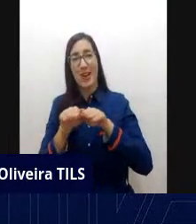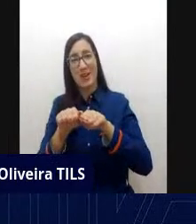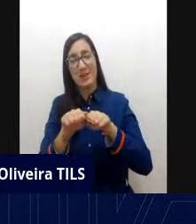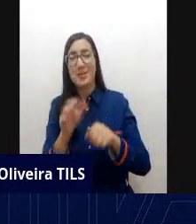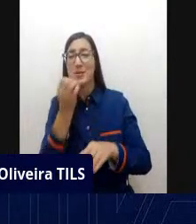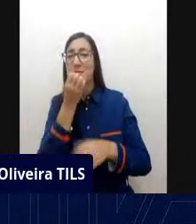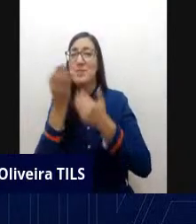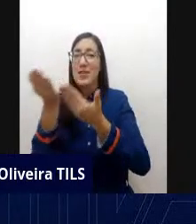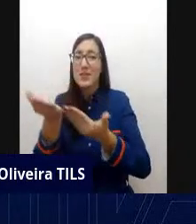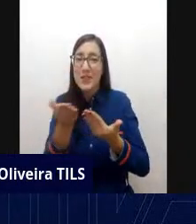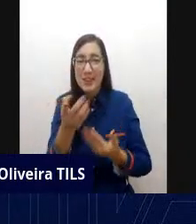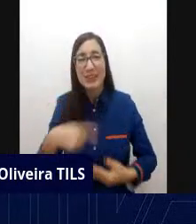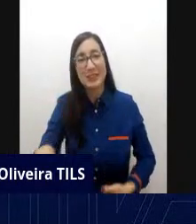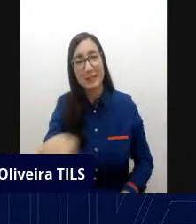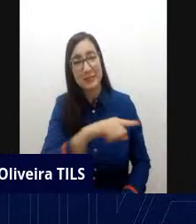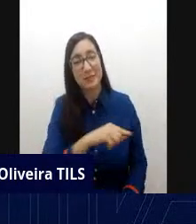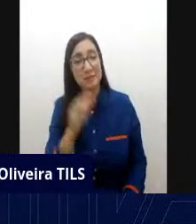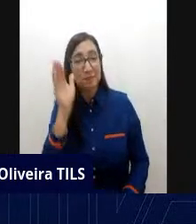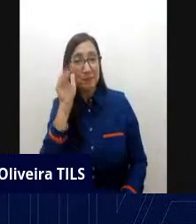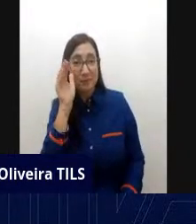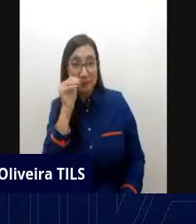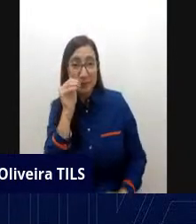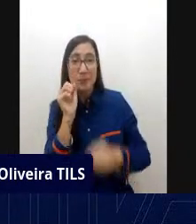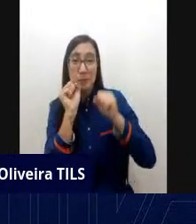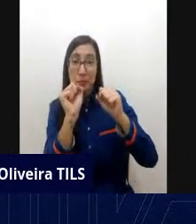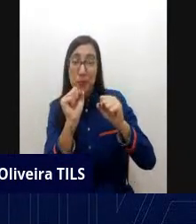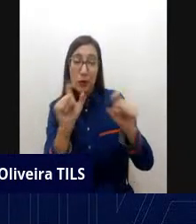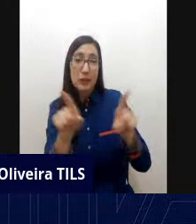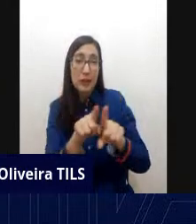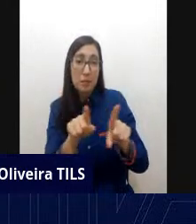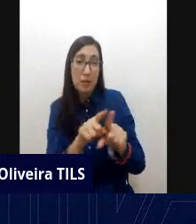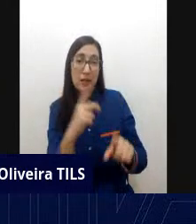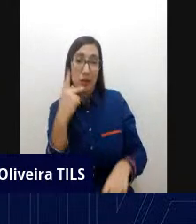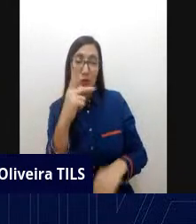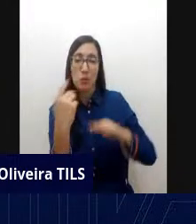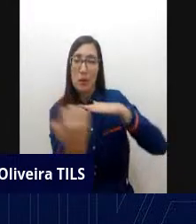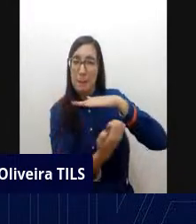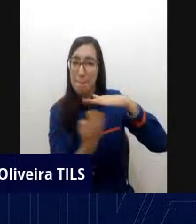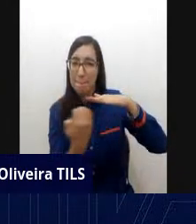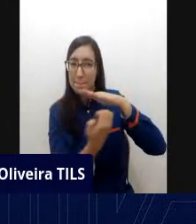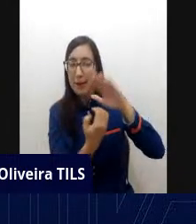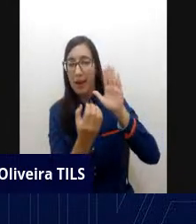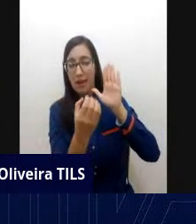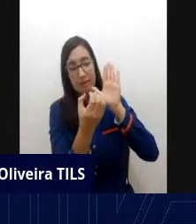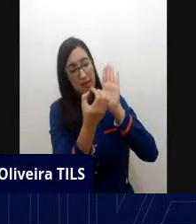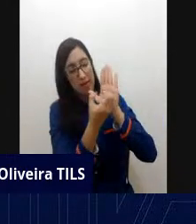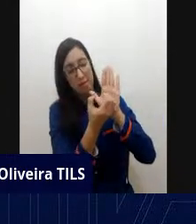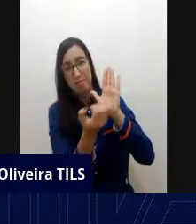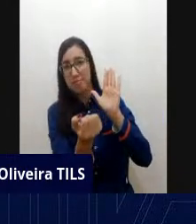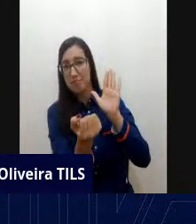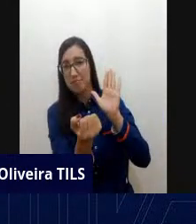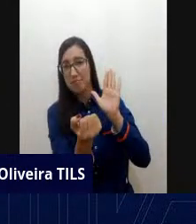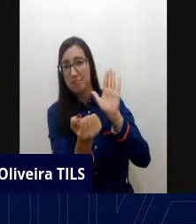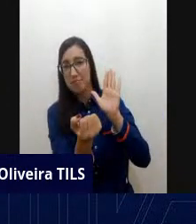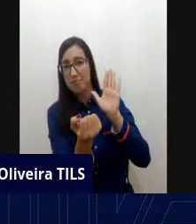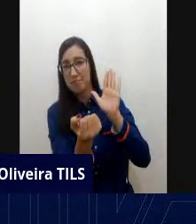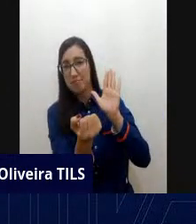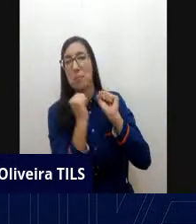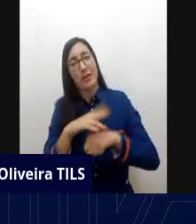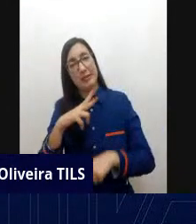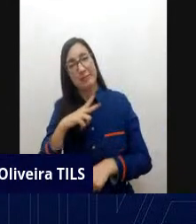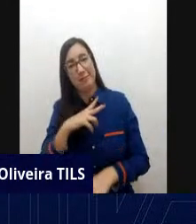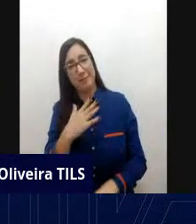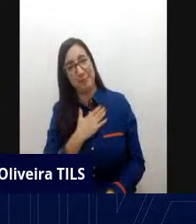colocar a sua logomarca, né, Selma? Então, a gente pensou em tudo isso. Então, agradecer demais também, que para nós,